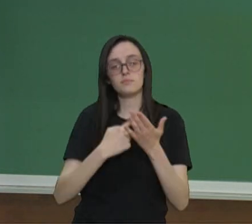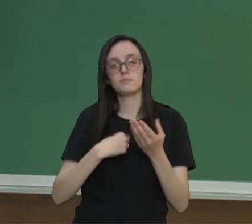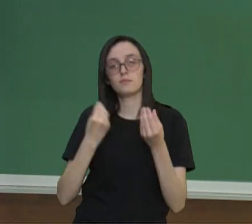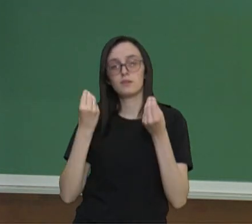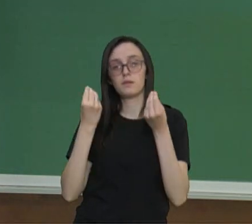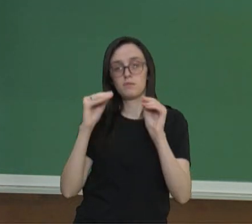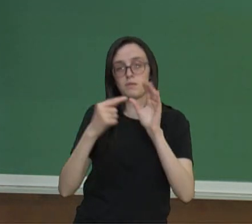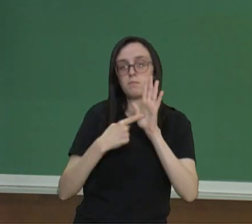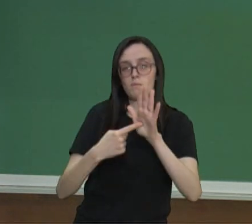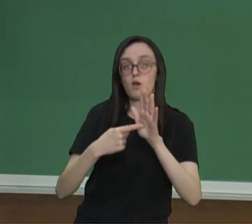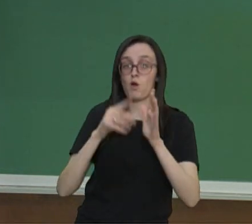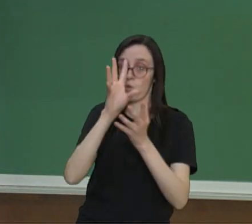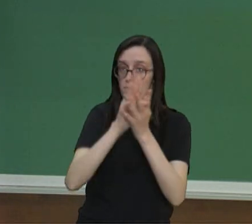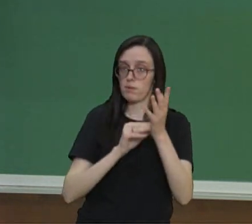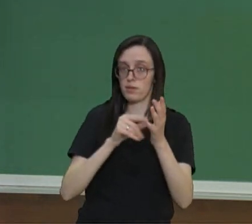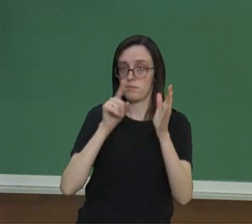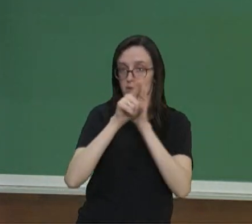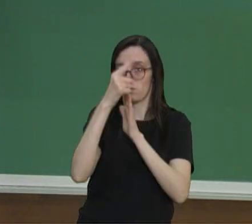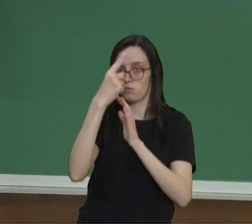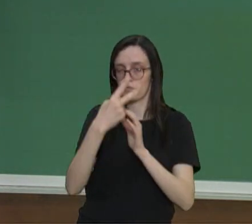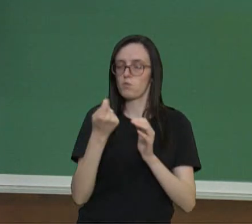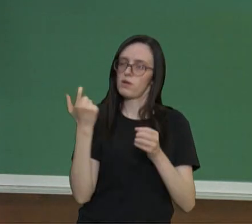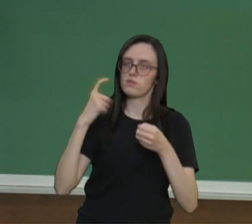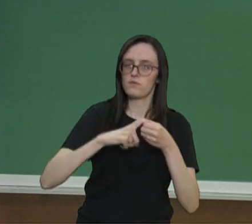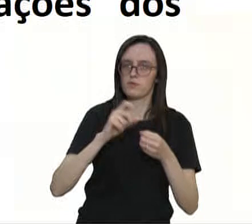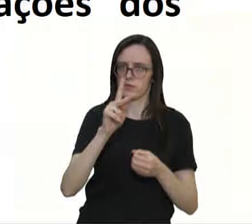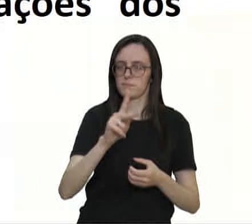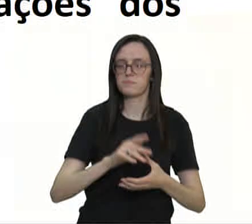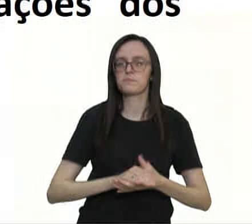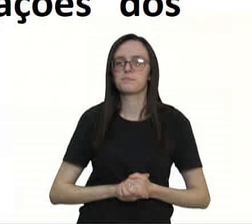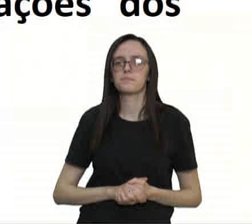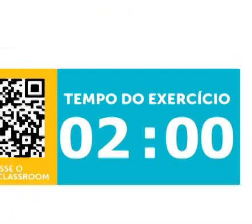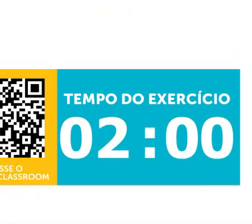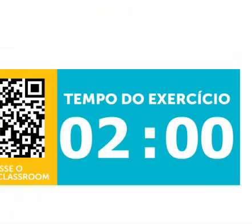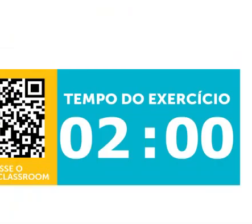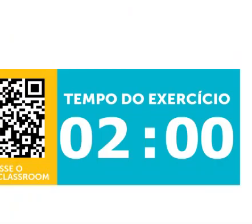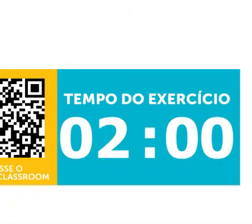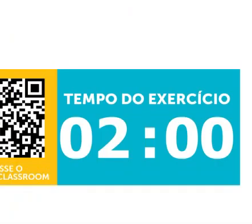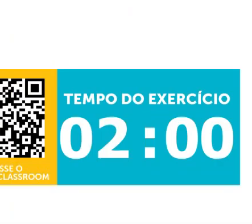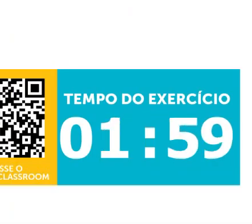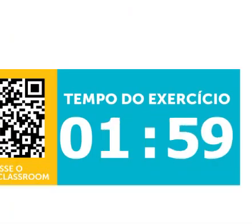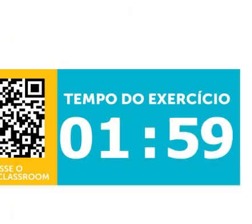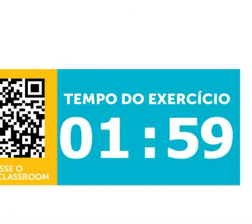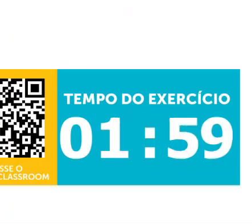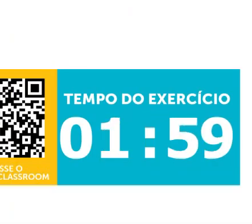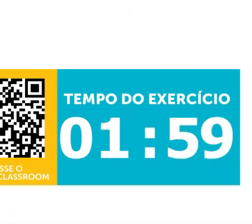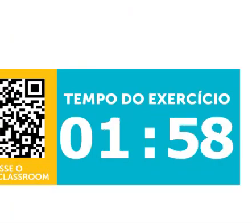próxima tela, copia essas 2 perguntas e a gente já volta, ok?